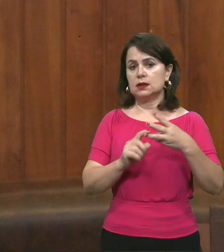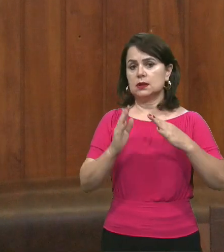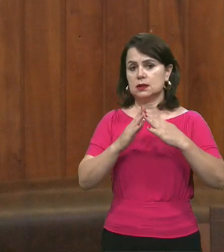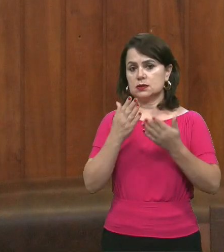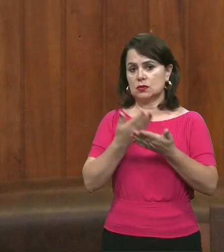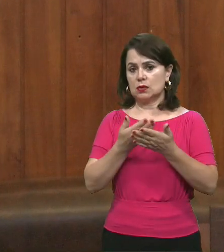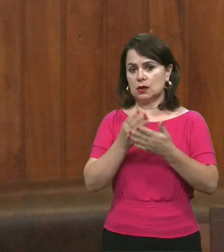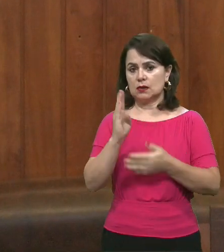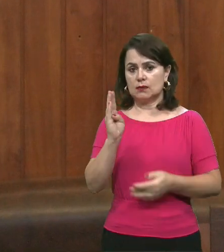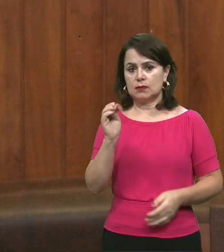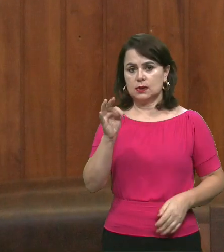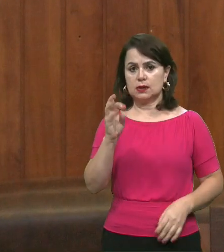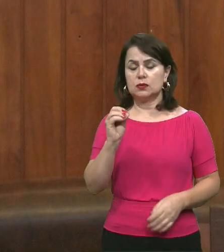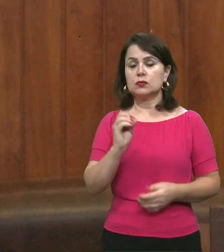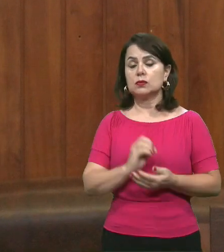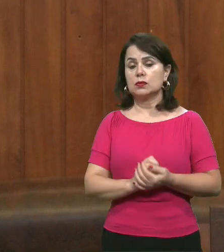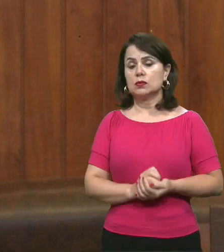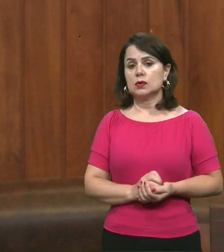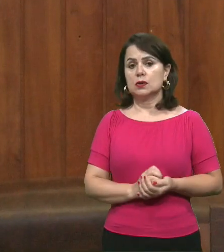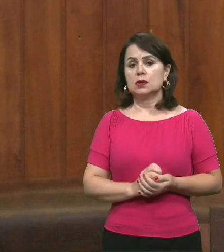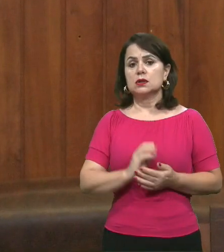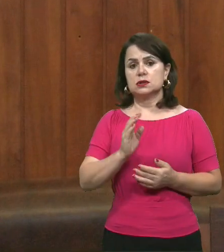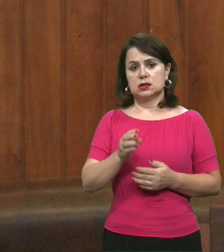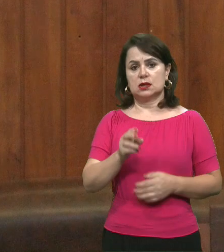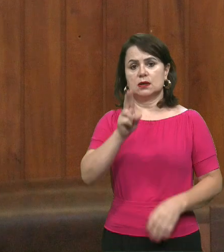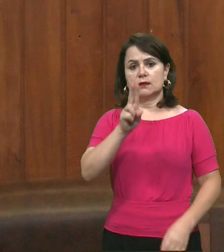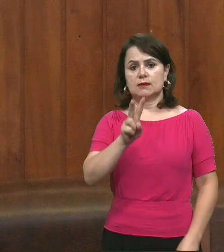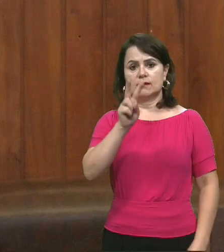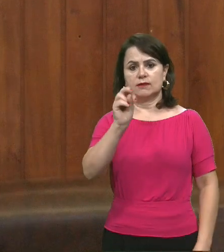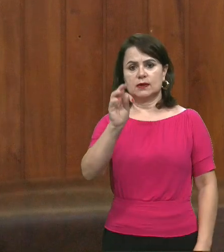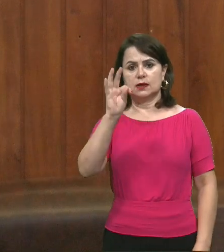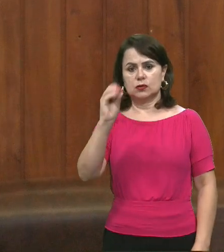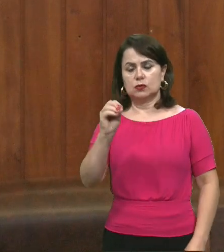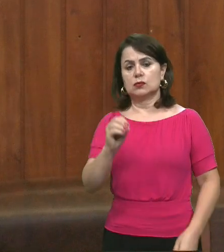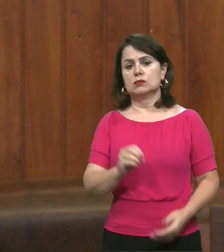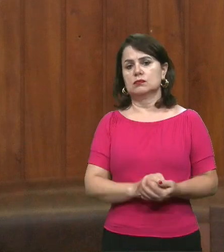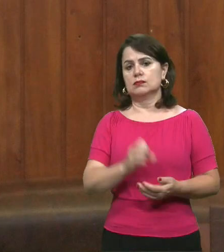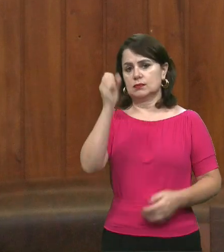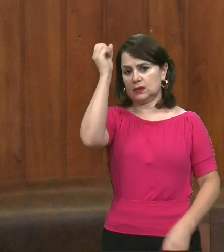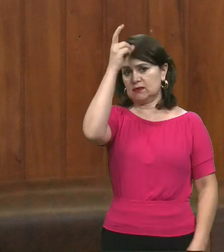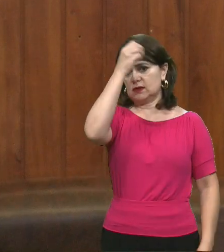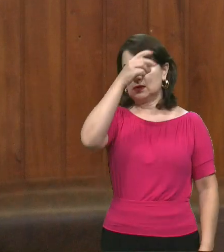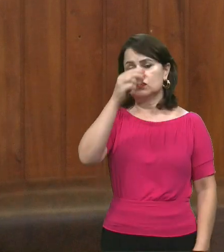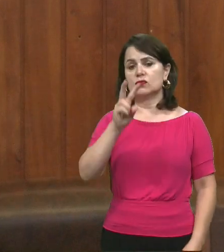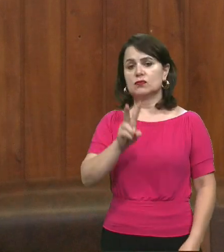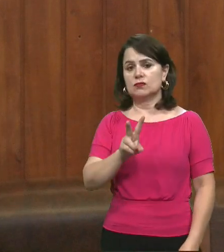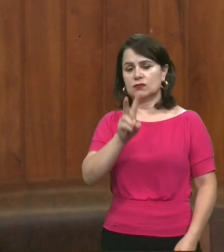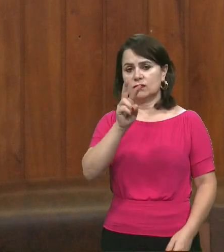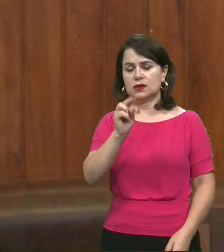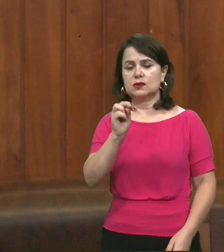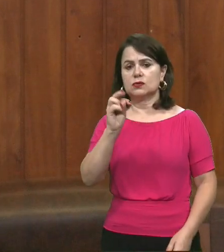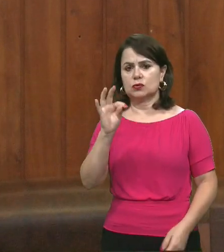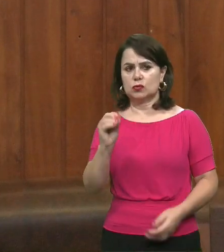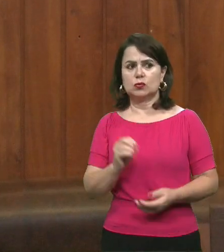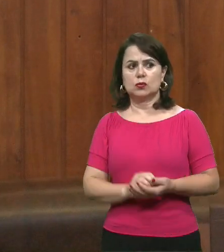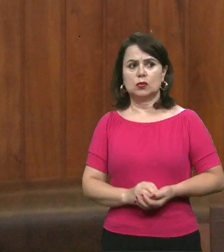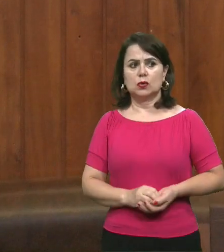Abreu. As três vetadas pelo prefeito Daniel Alonso. A minha conclusão é o seguinte,